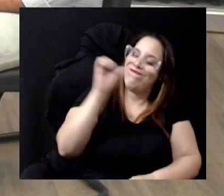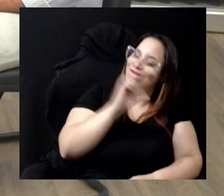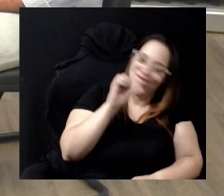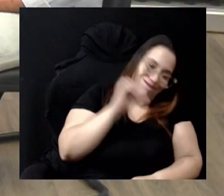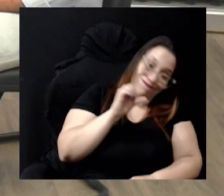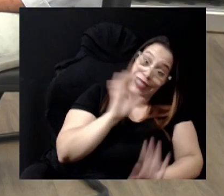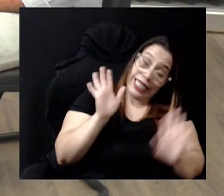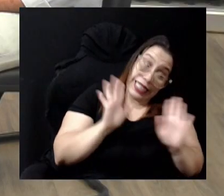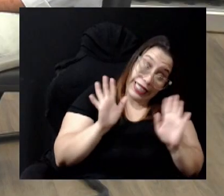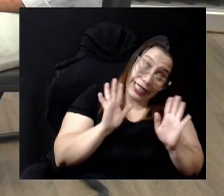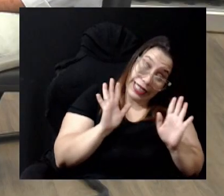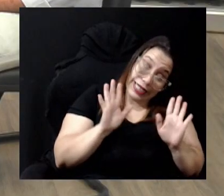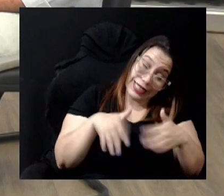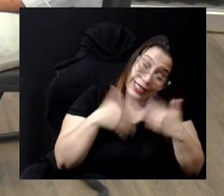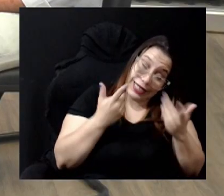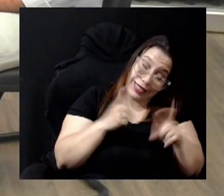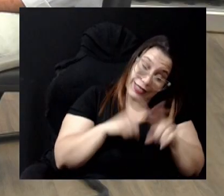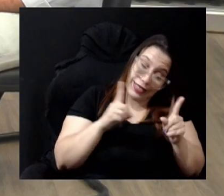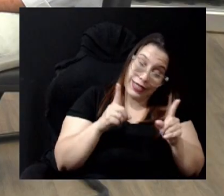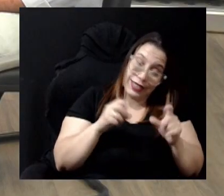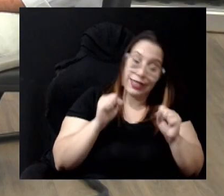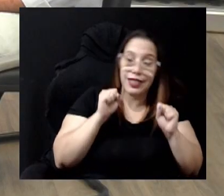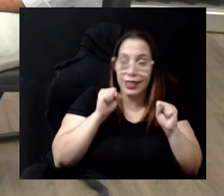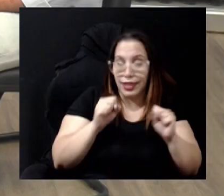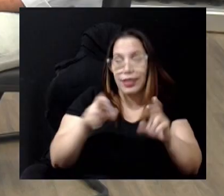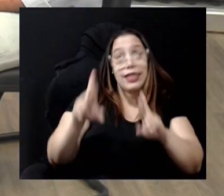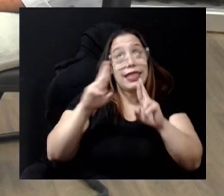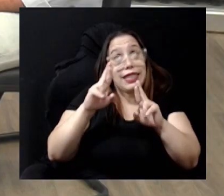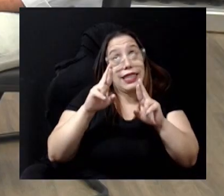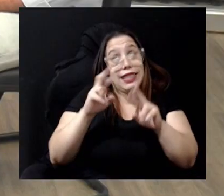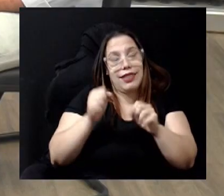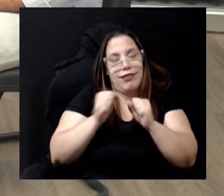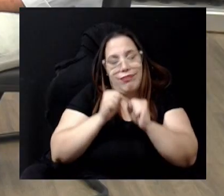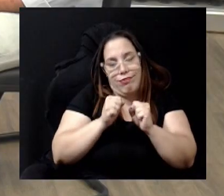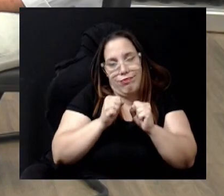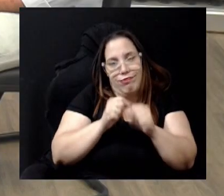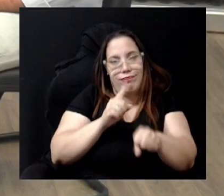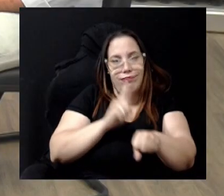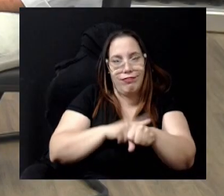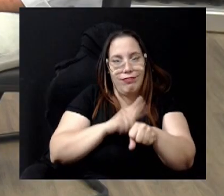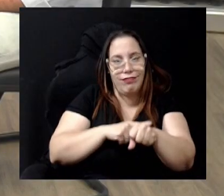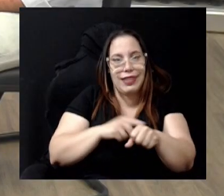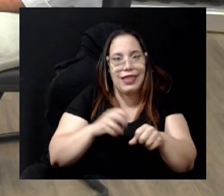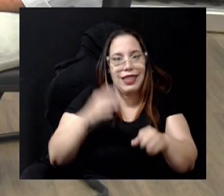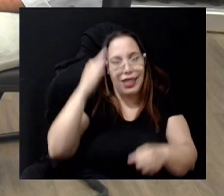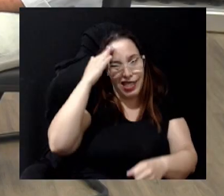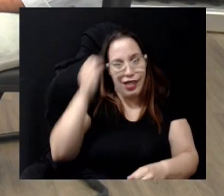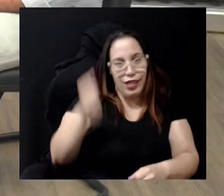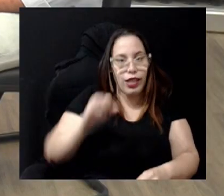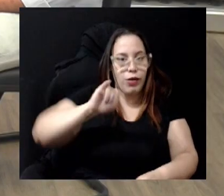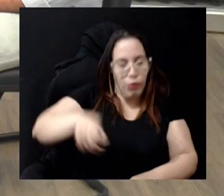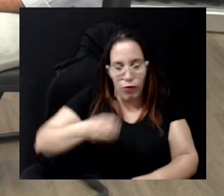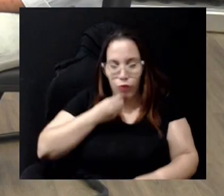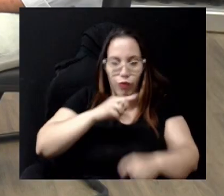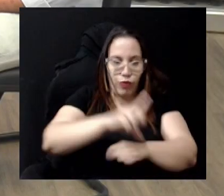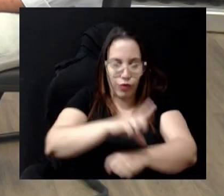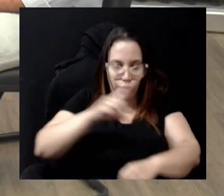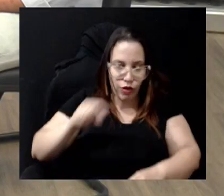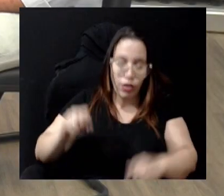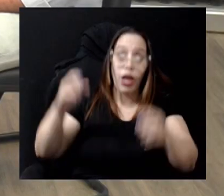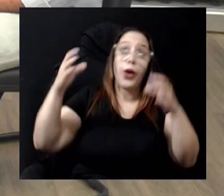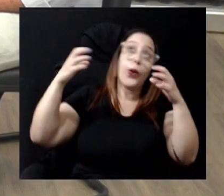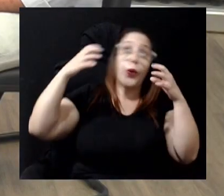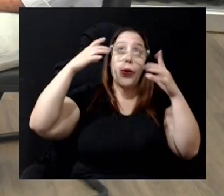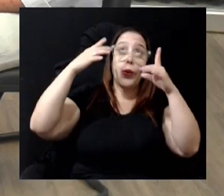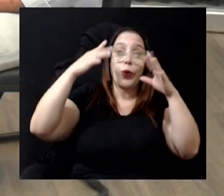quanto, mas vamos esperar para ver o que nos aguarda. Se tiver horário de verão, já sabe, aproveita, sai do ar-condicionado, sai da